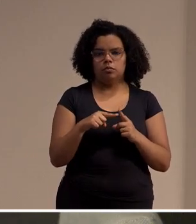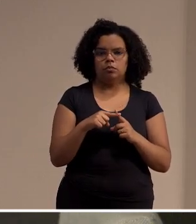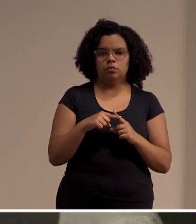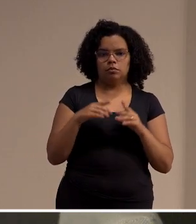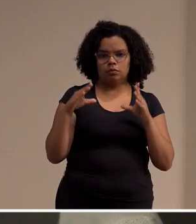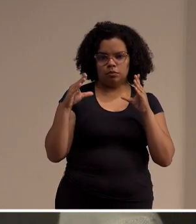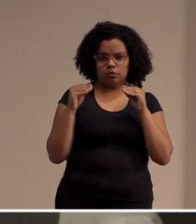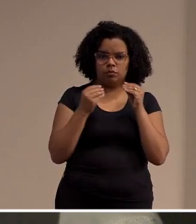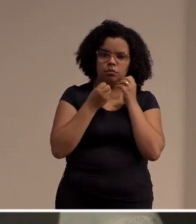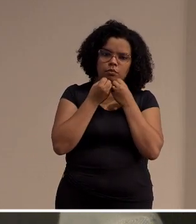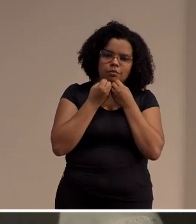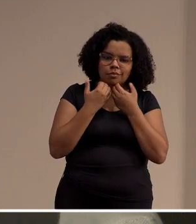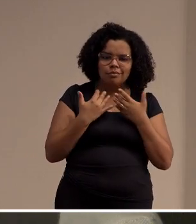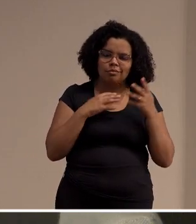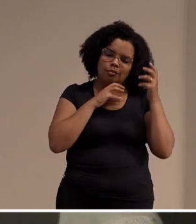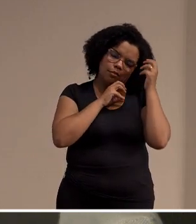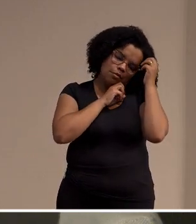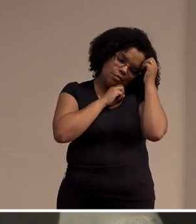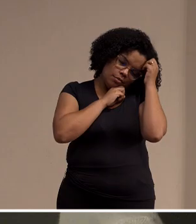dormidas que eu tive em 2020.